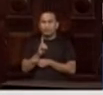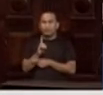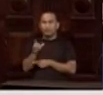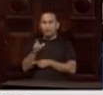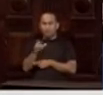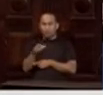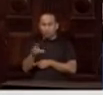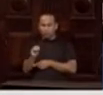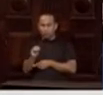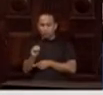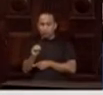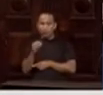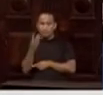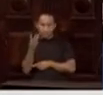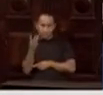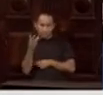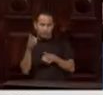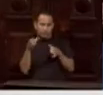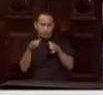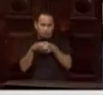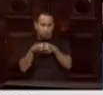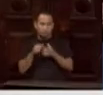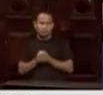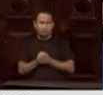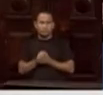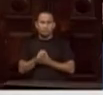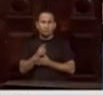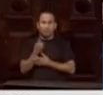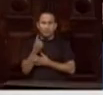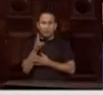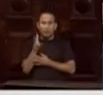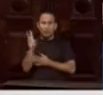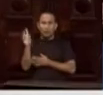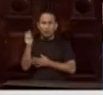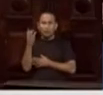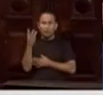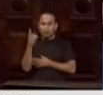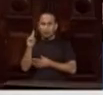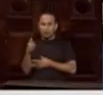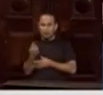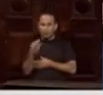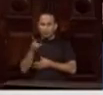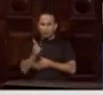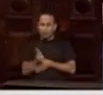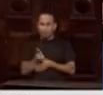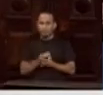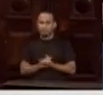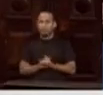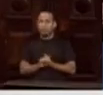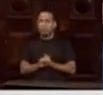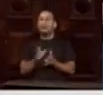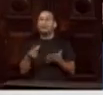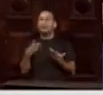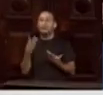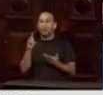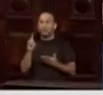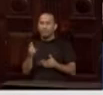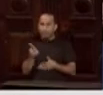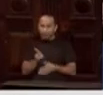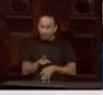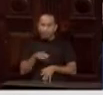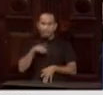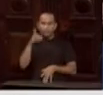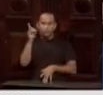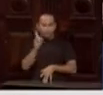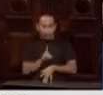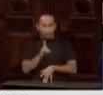intermunicipal, a três modais. E seria no valor de R$ 3.000. Quem ganhasse até R$ 3.000 teria o